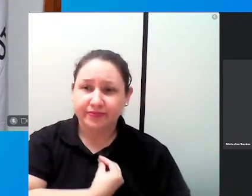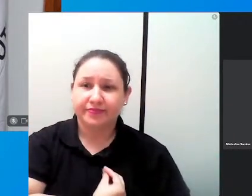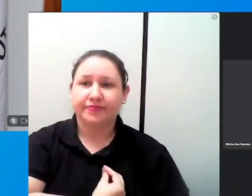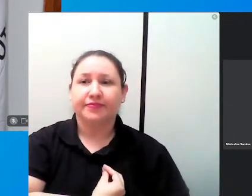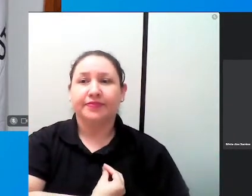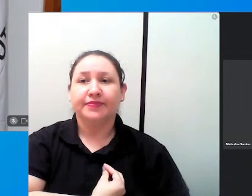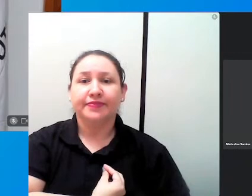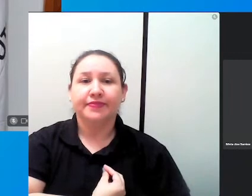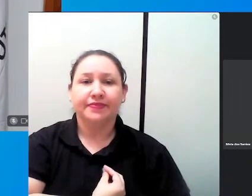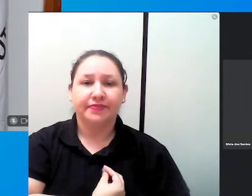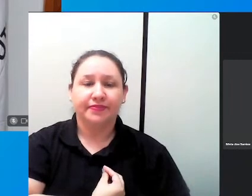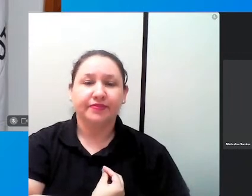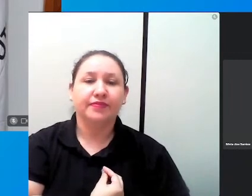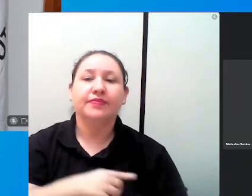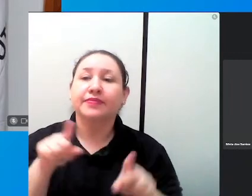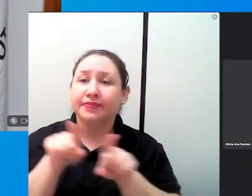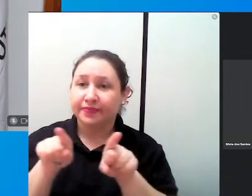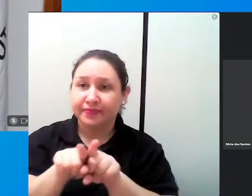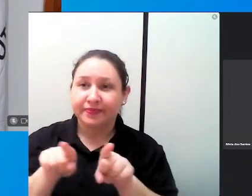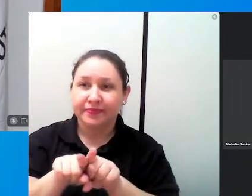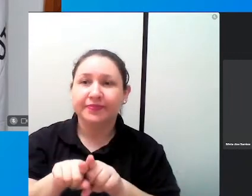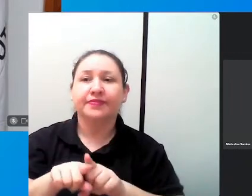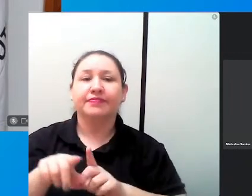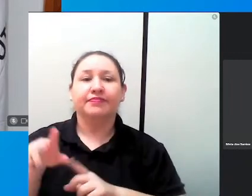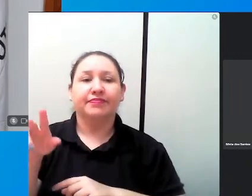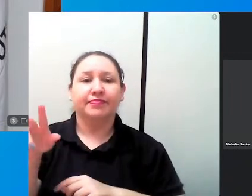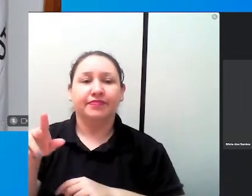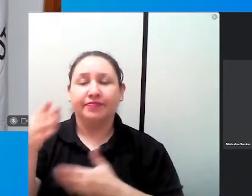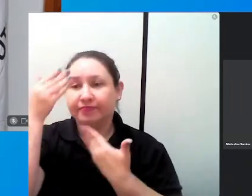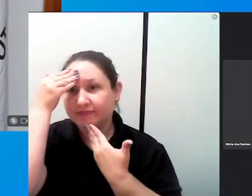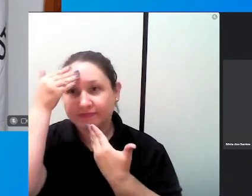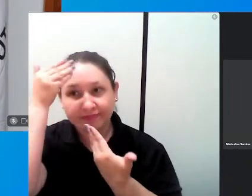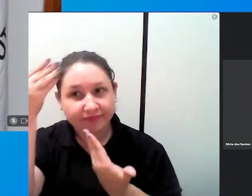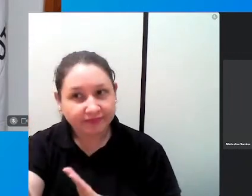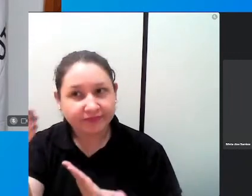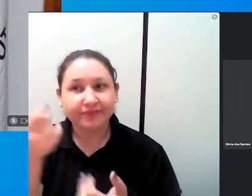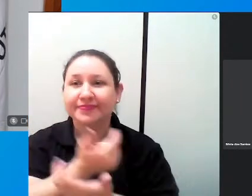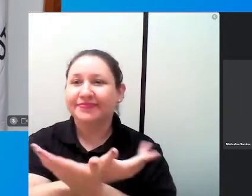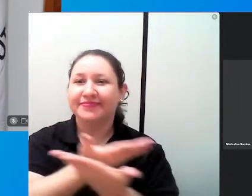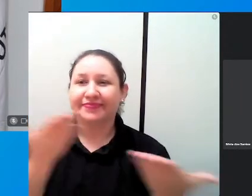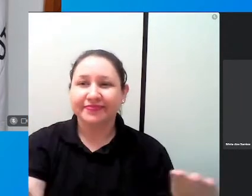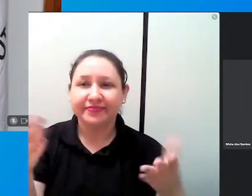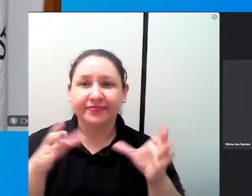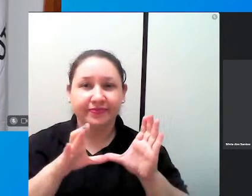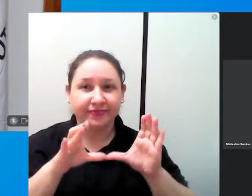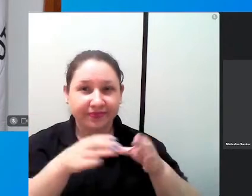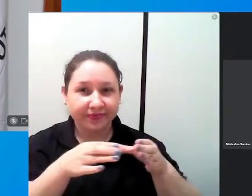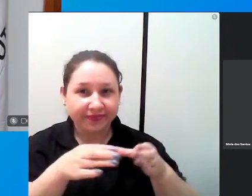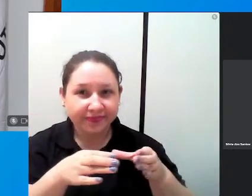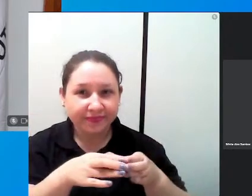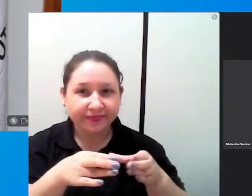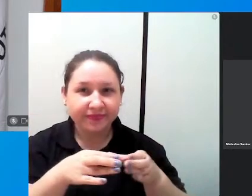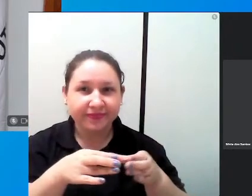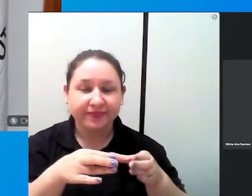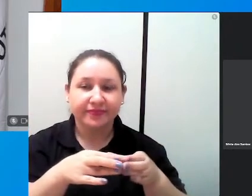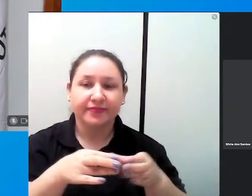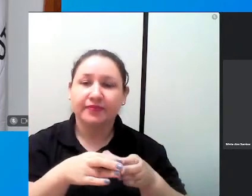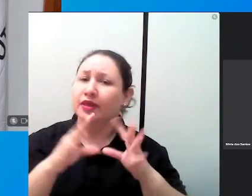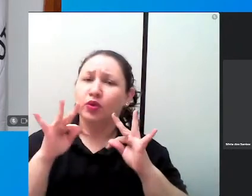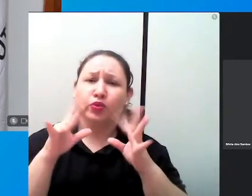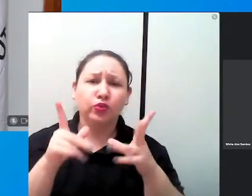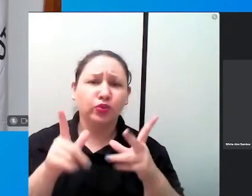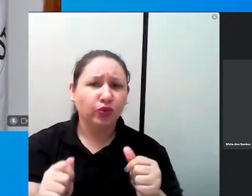pró-reitor de extensão, Fábio, né, e as suas respectivas equipes da pró-reitoria de ensino e da pró-reitoria